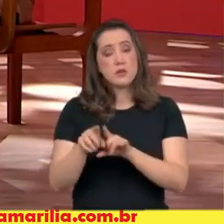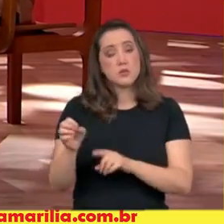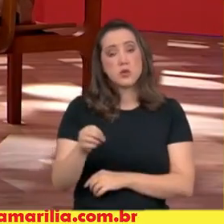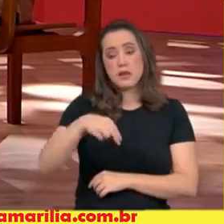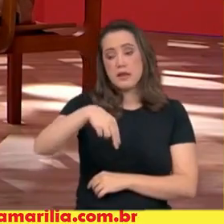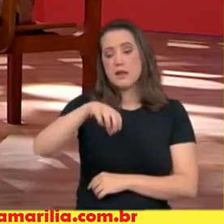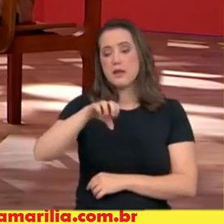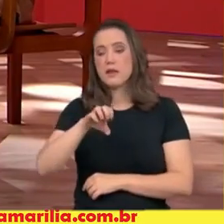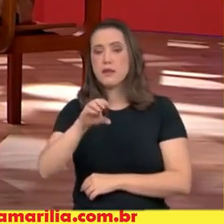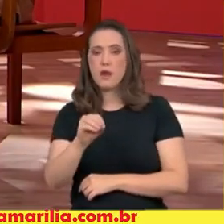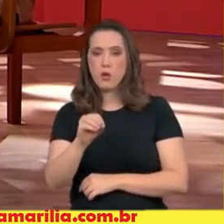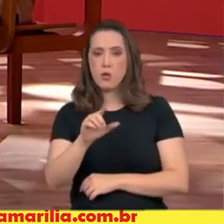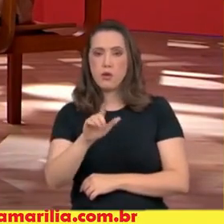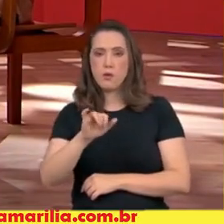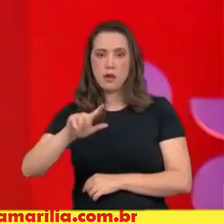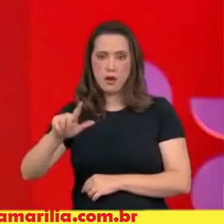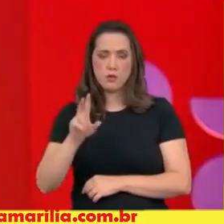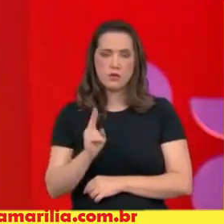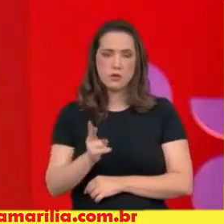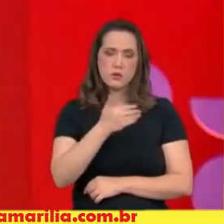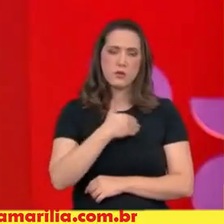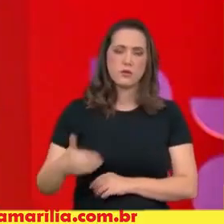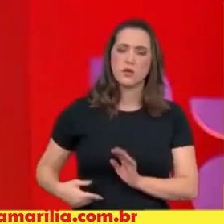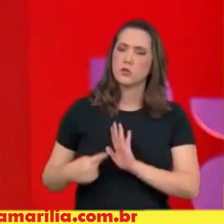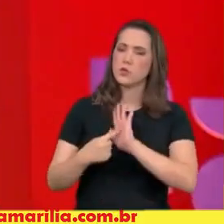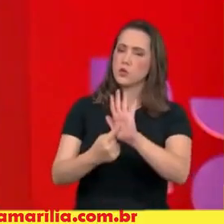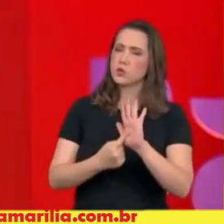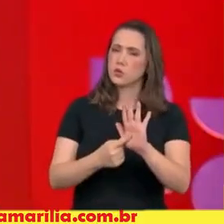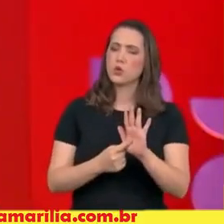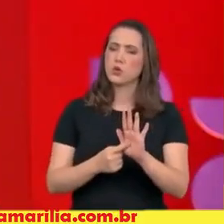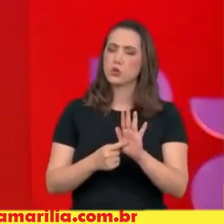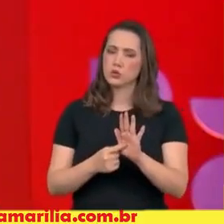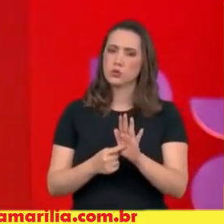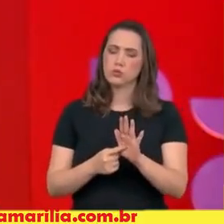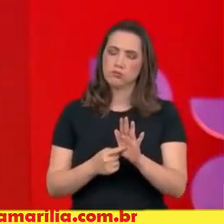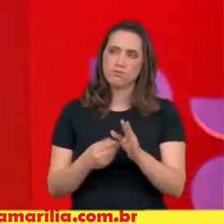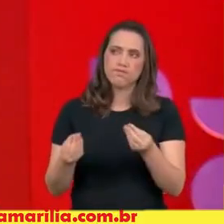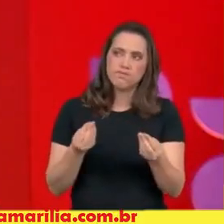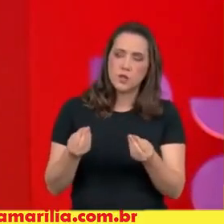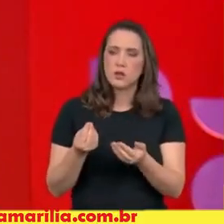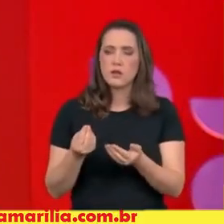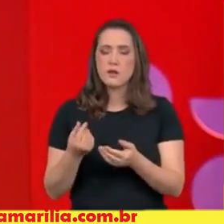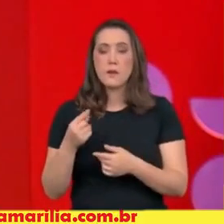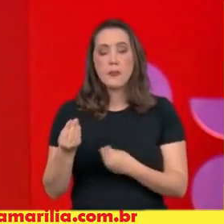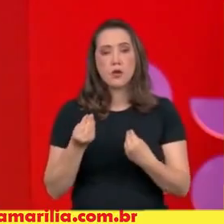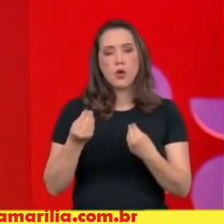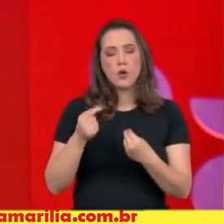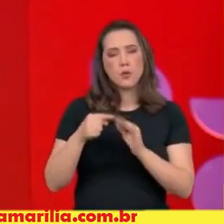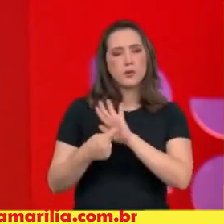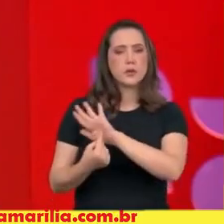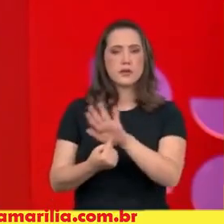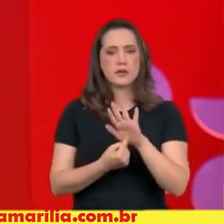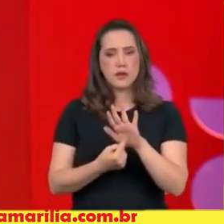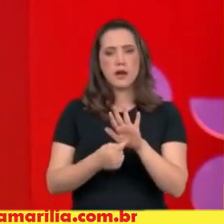sempre pregaram essa cartilha, né? Dentro do capitalismo global. Como é que se consegue convencer as